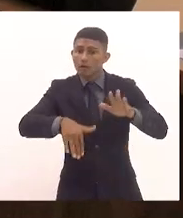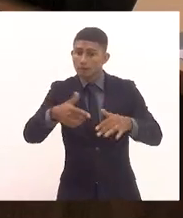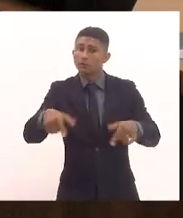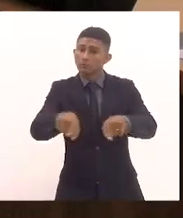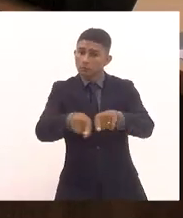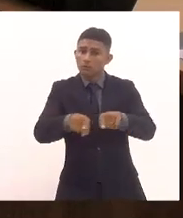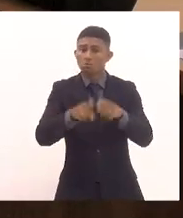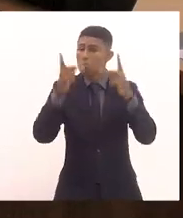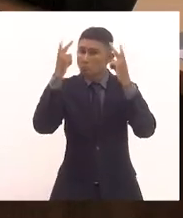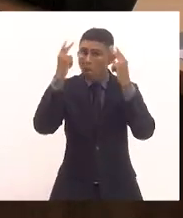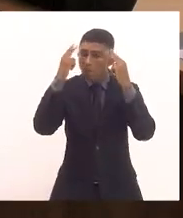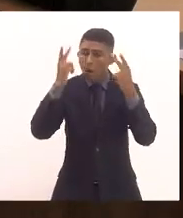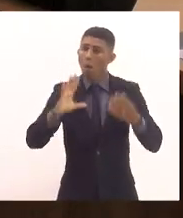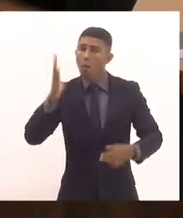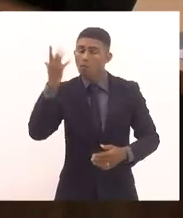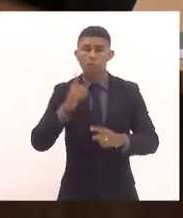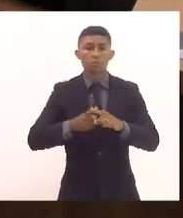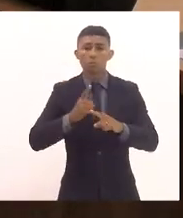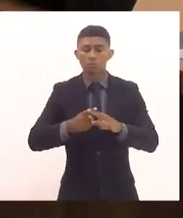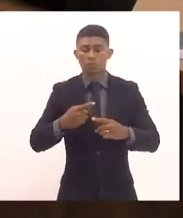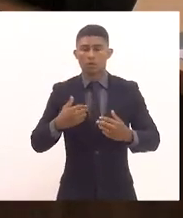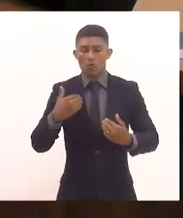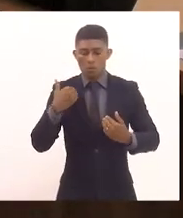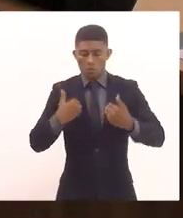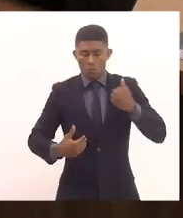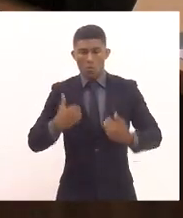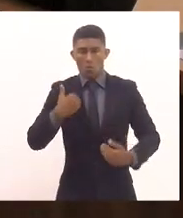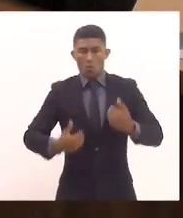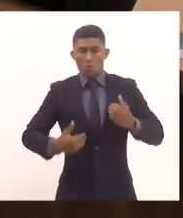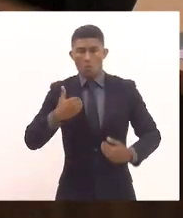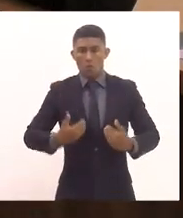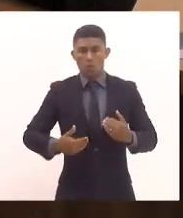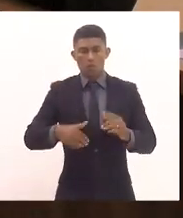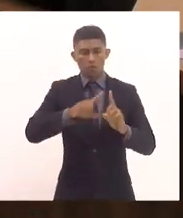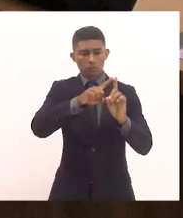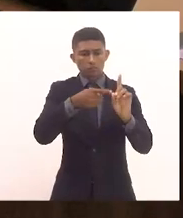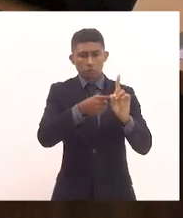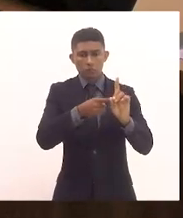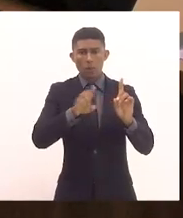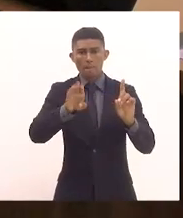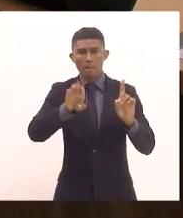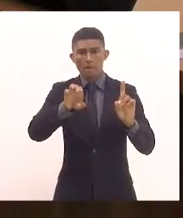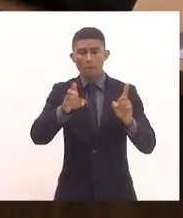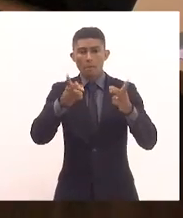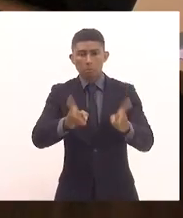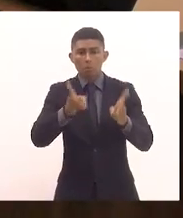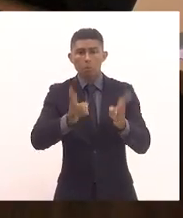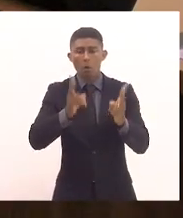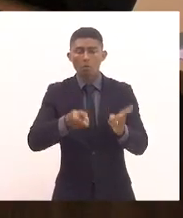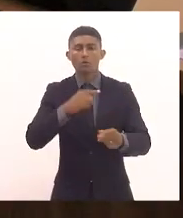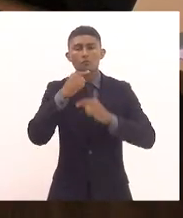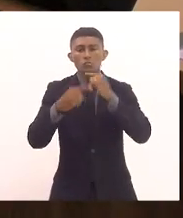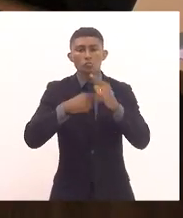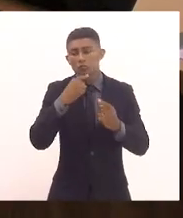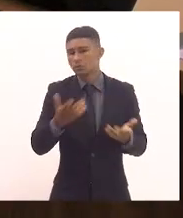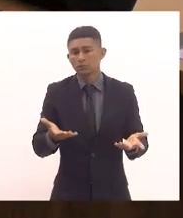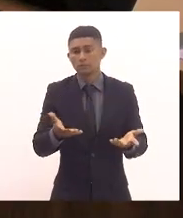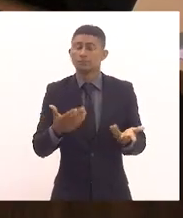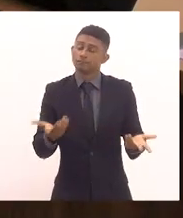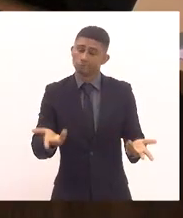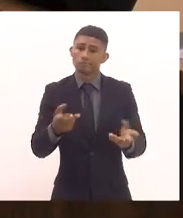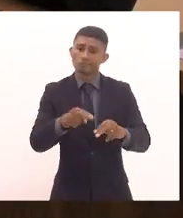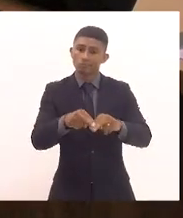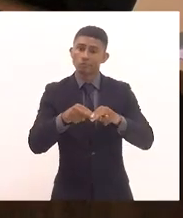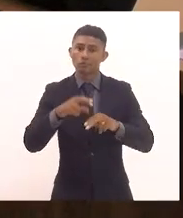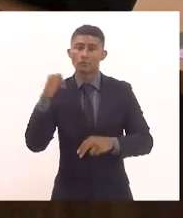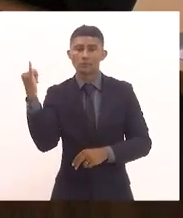naturalmente, porque seu corpo não conseguiu manter o feto. Então, nesse sentido, é fundamental